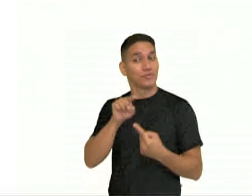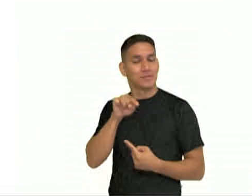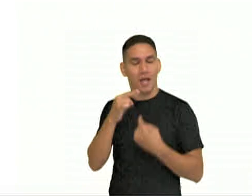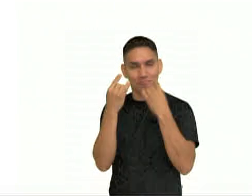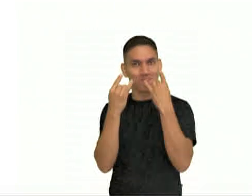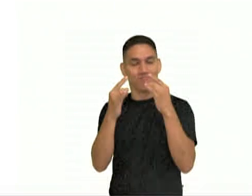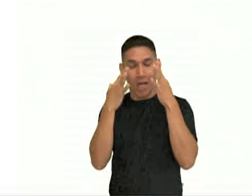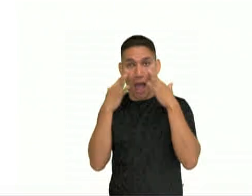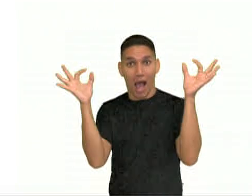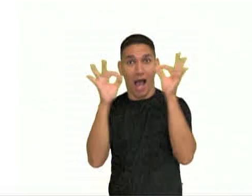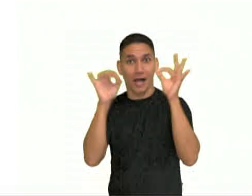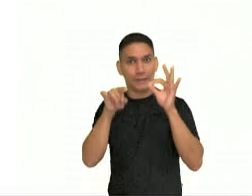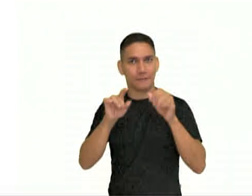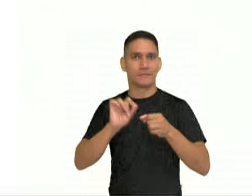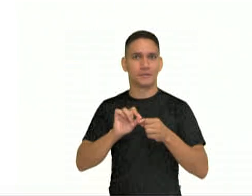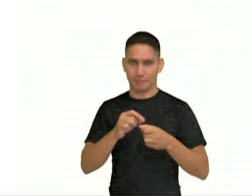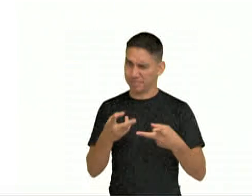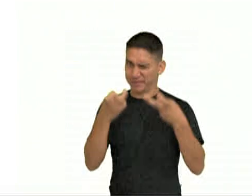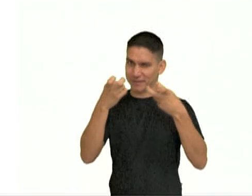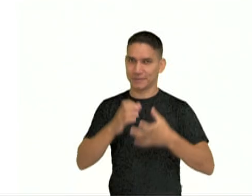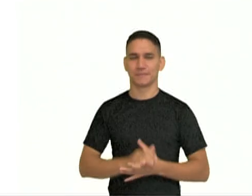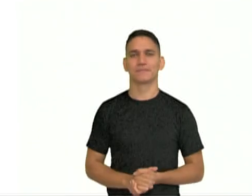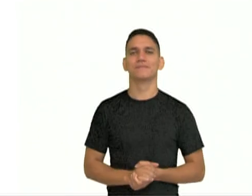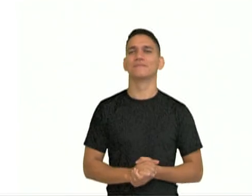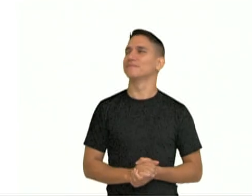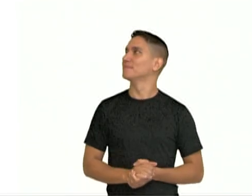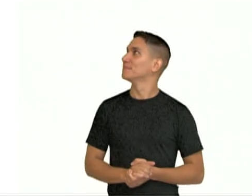chamar a atenção. Percebeu?